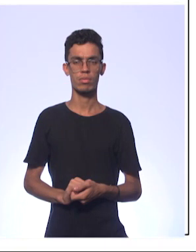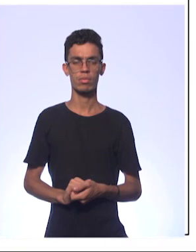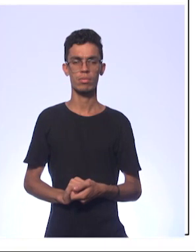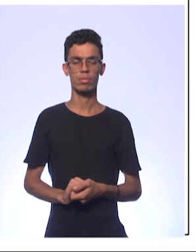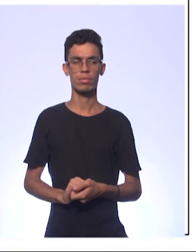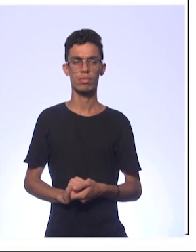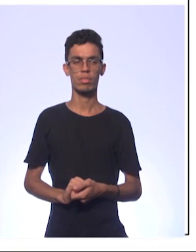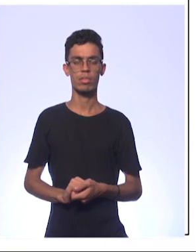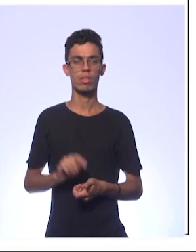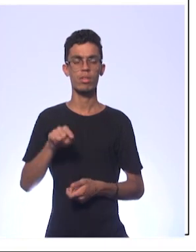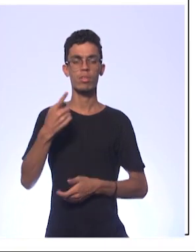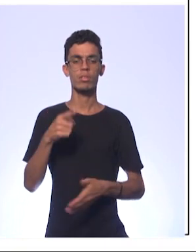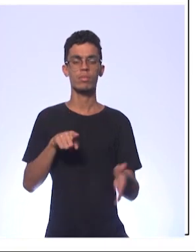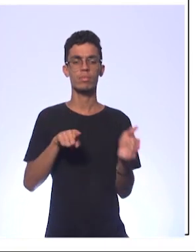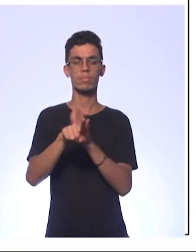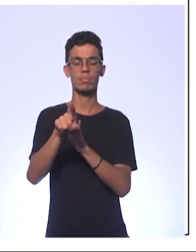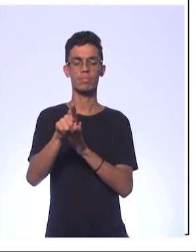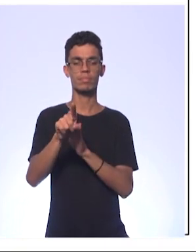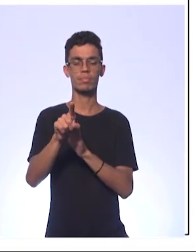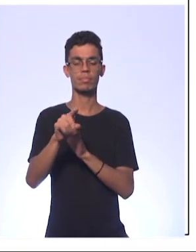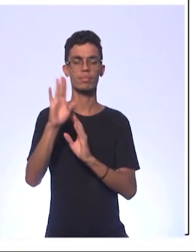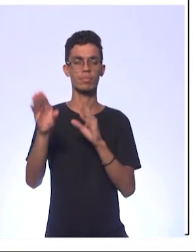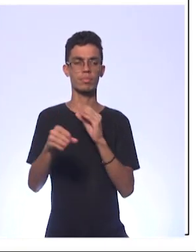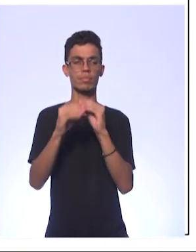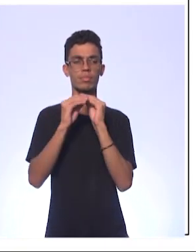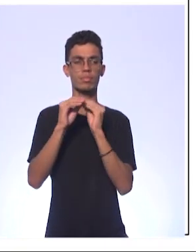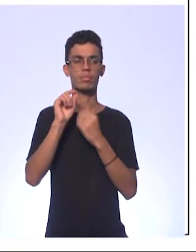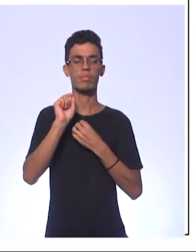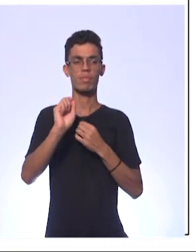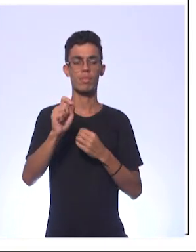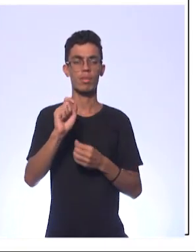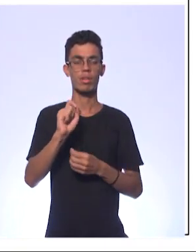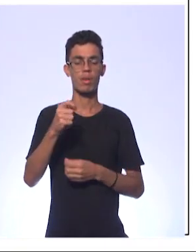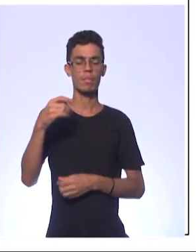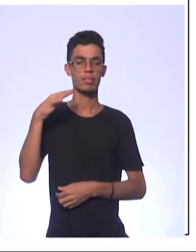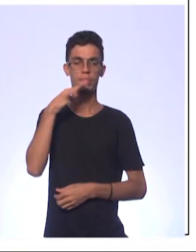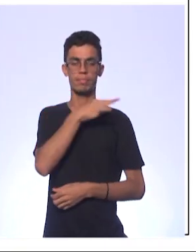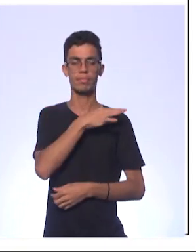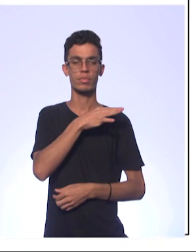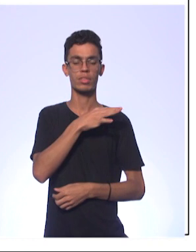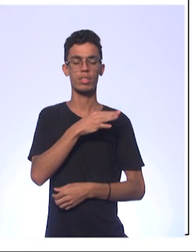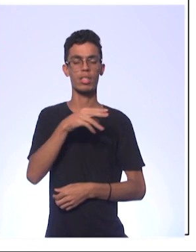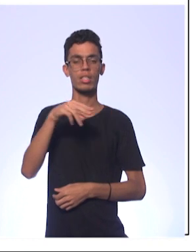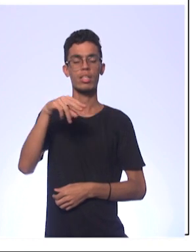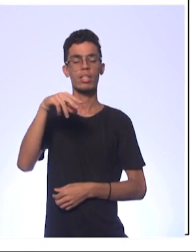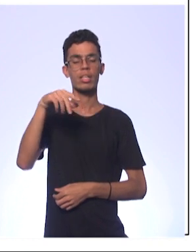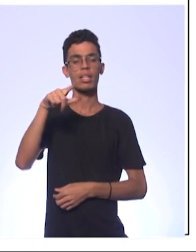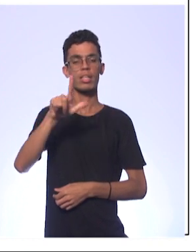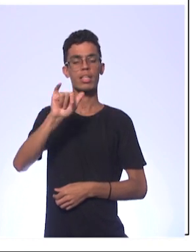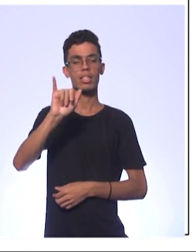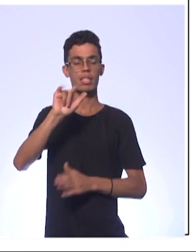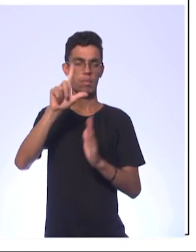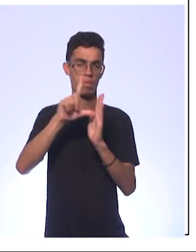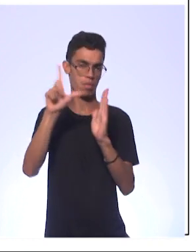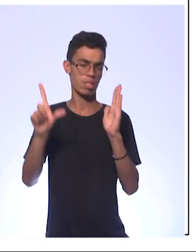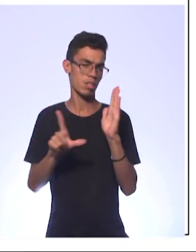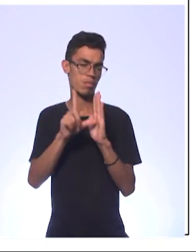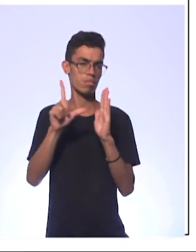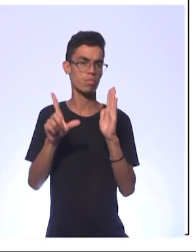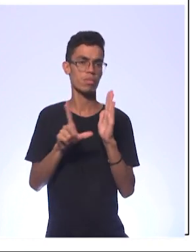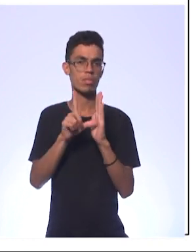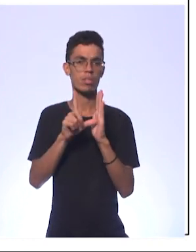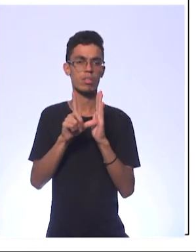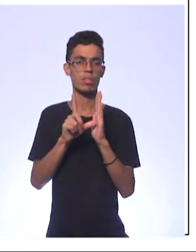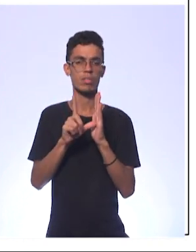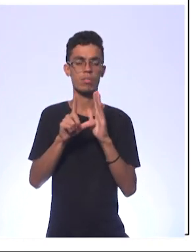A próxima pergunta, ela traduz o quê? Uma evidência que ela é literal, ou seja, ela está ali